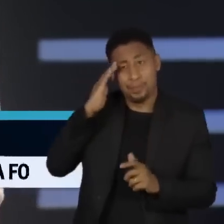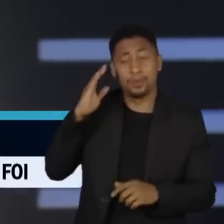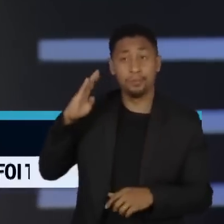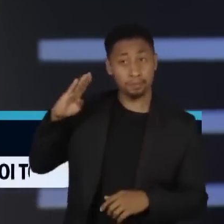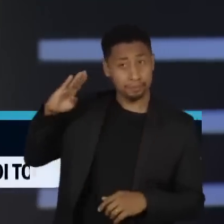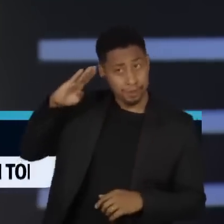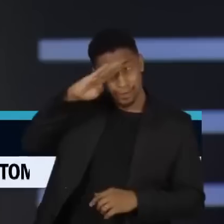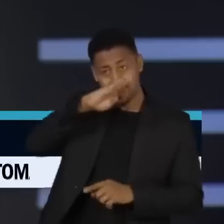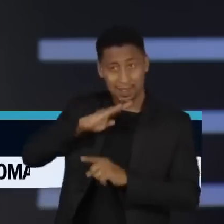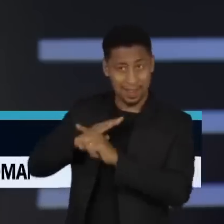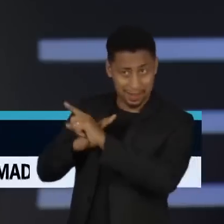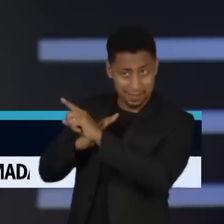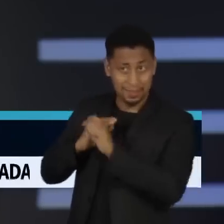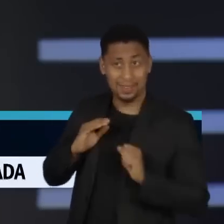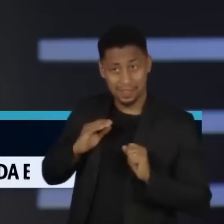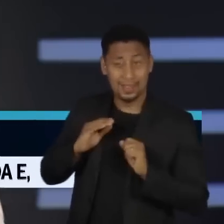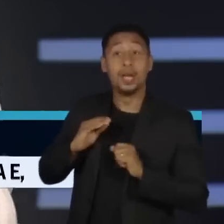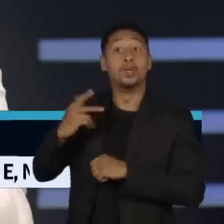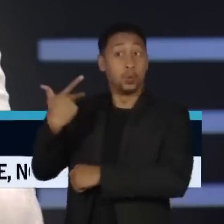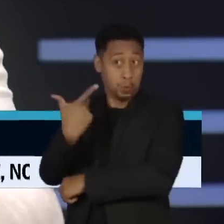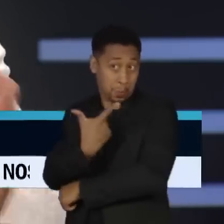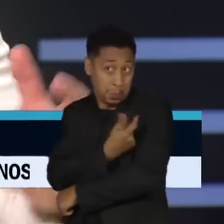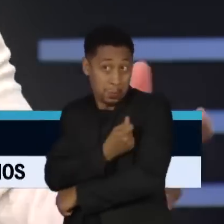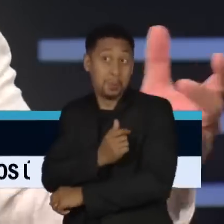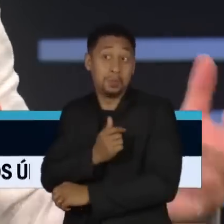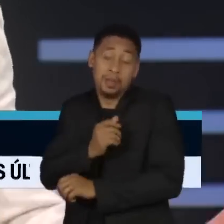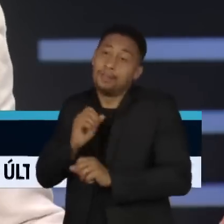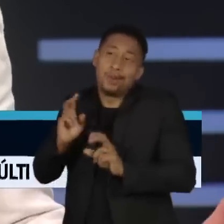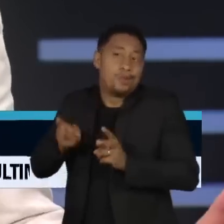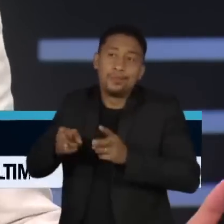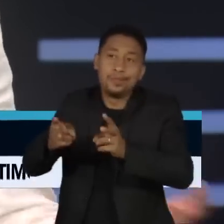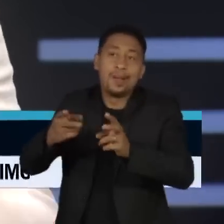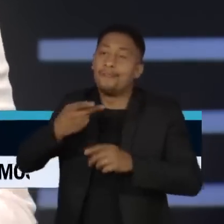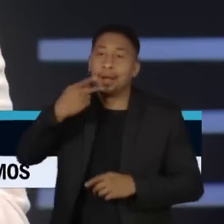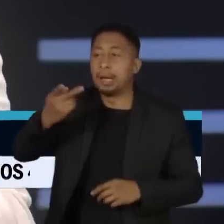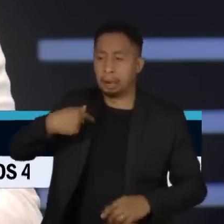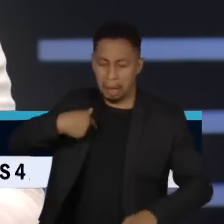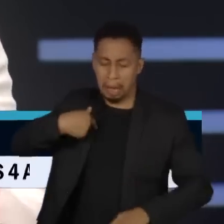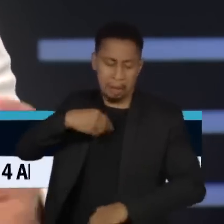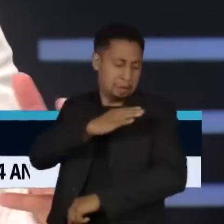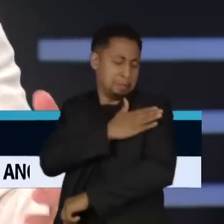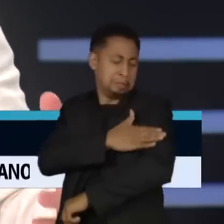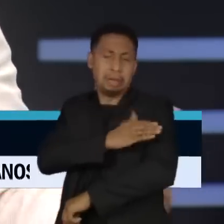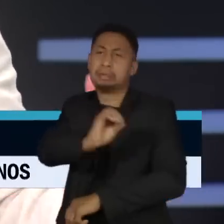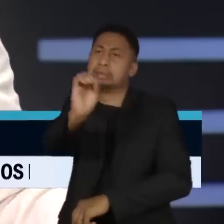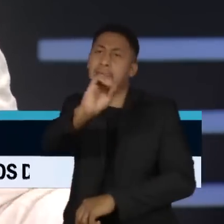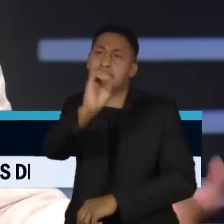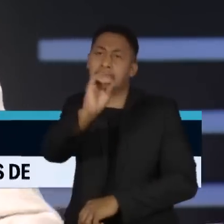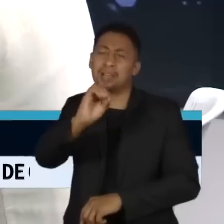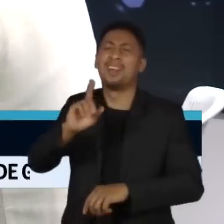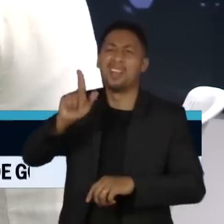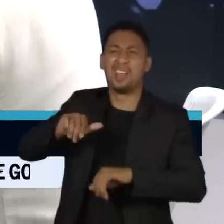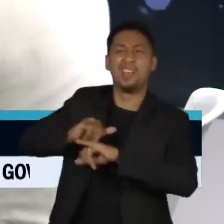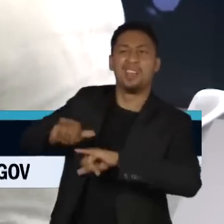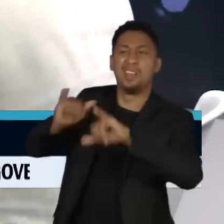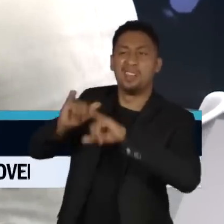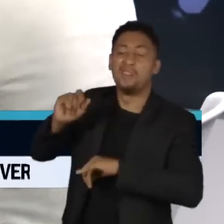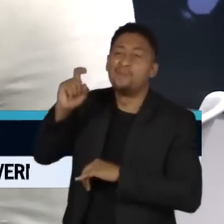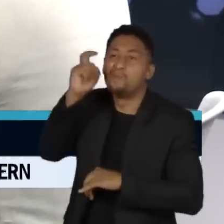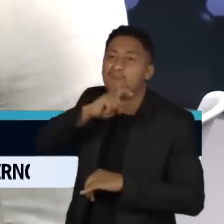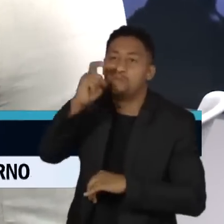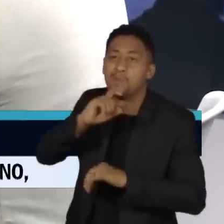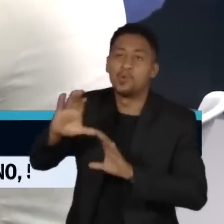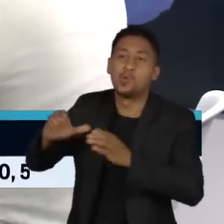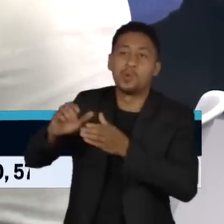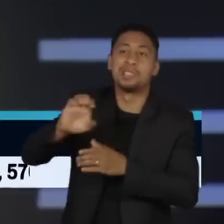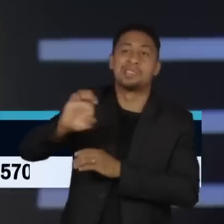mesmo se tomou vai ficar dizendo que não tomou e que tudo é uma grande fake News da esquerda Esse é um